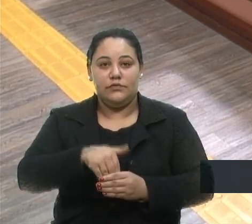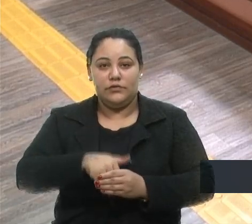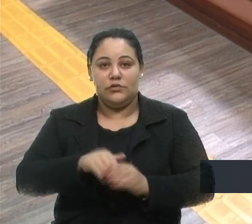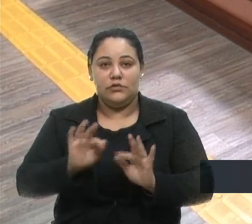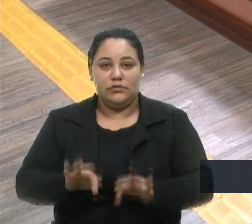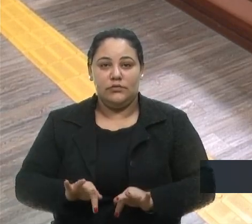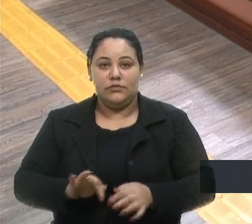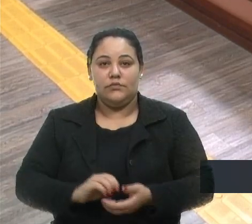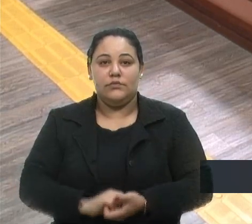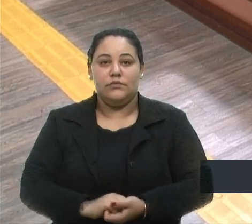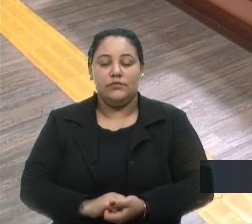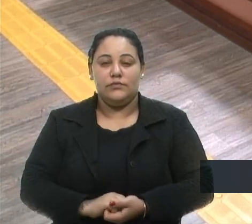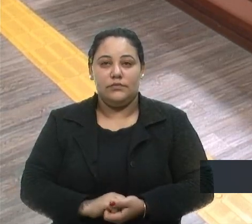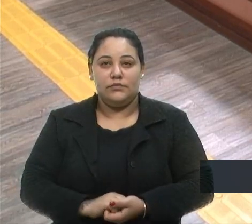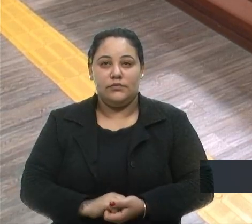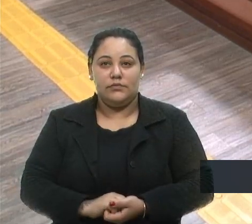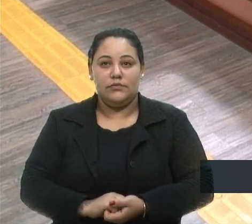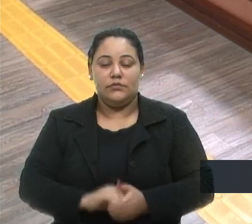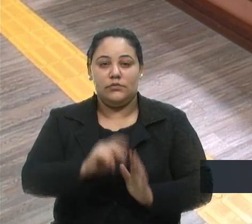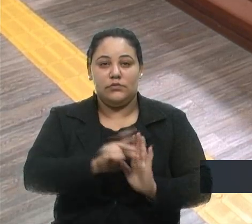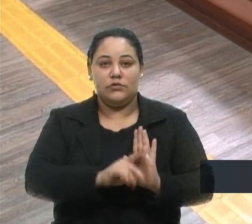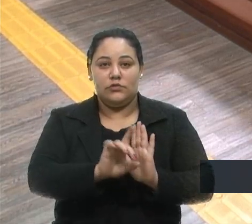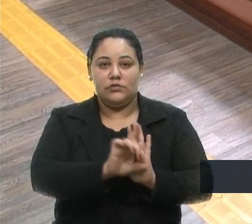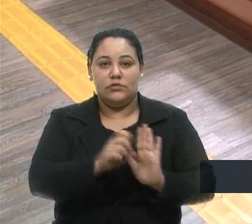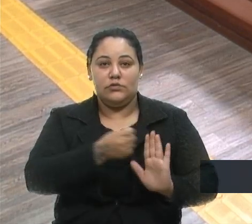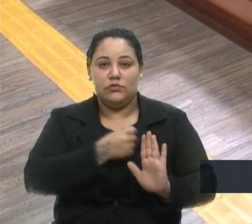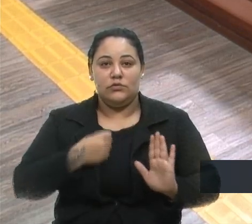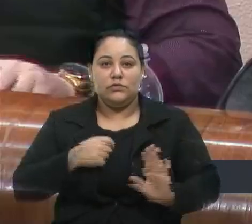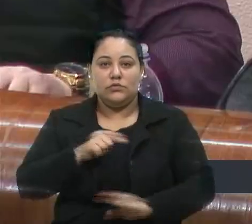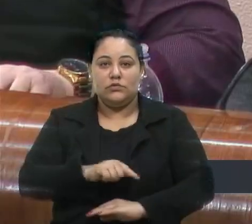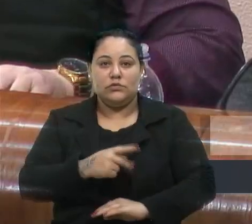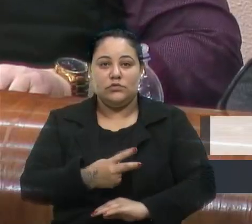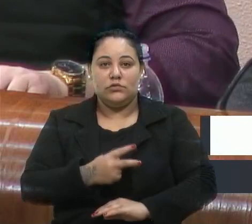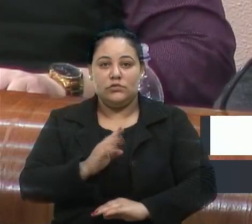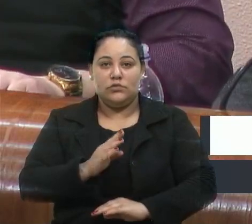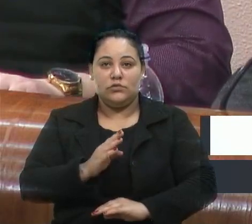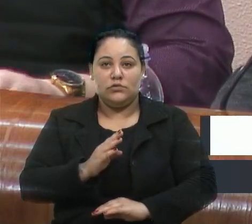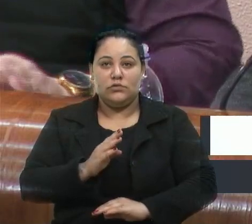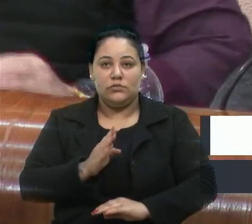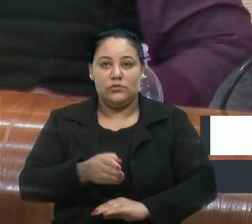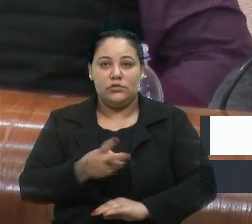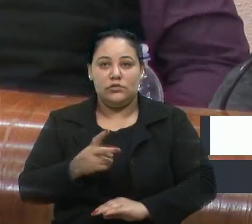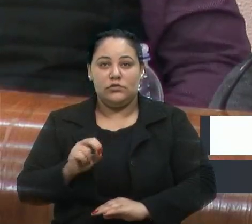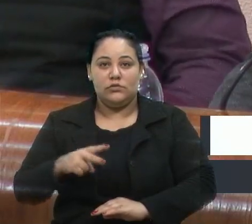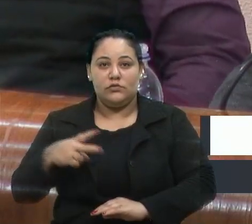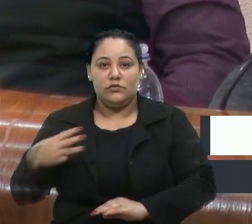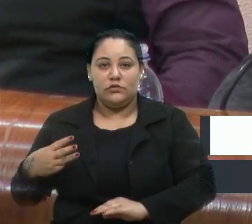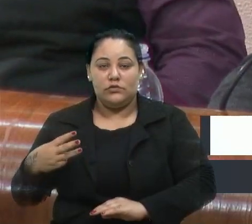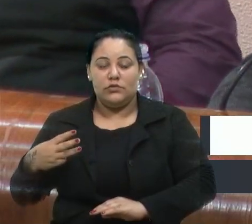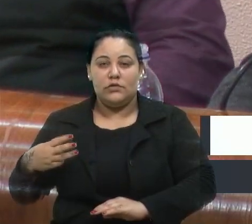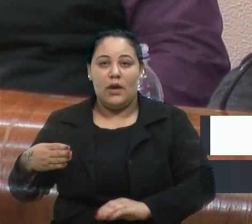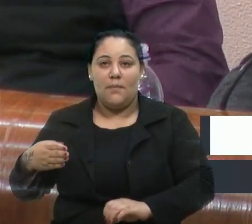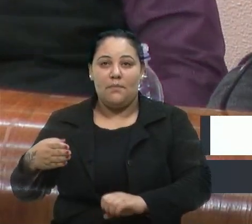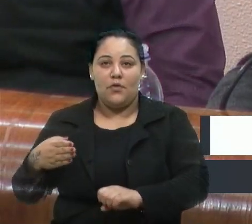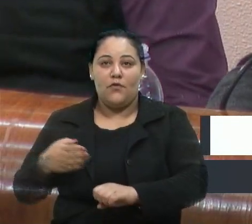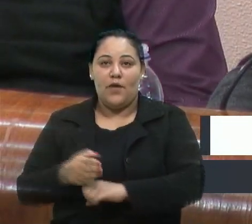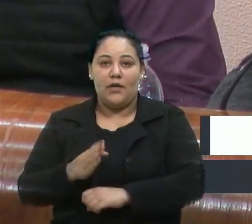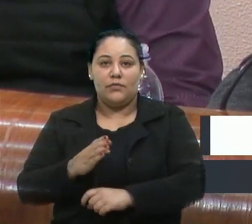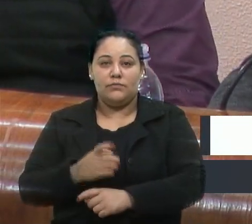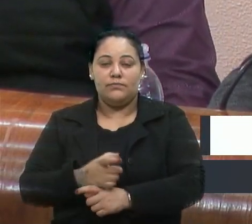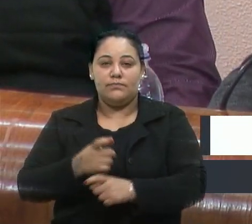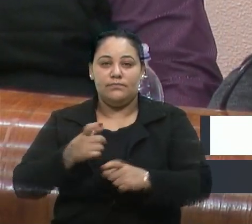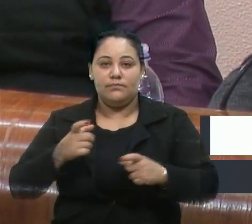encerrada a votação. O projeto de lei número 72/2023 foi aprovado por